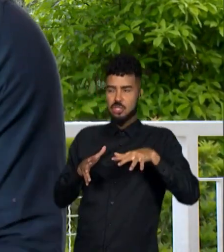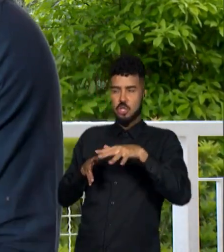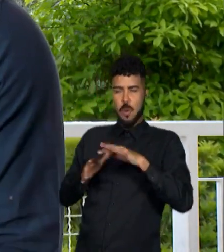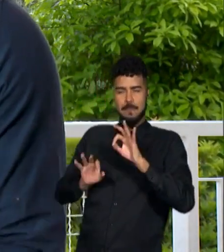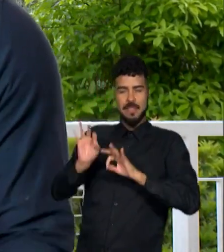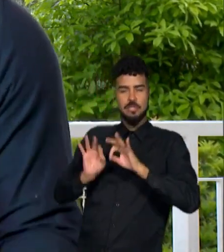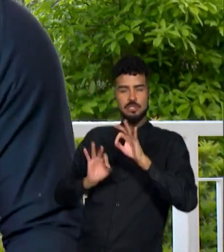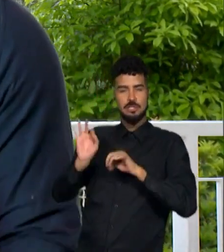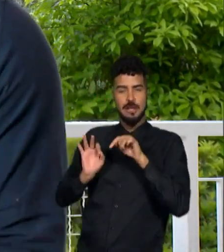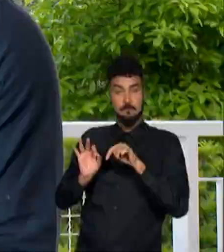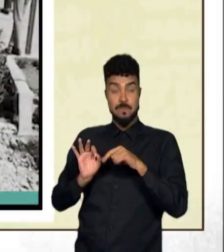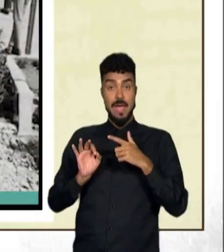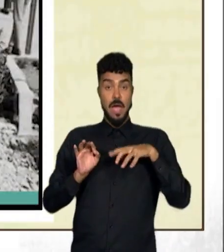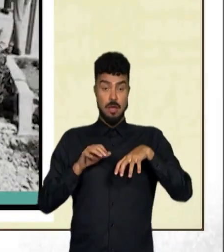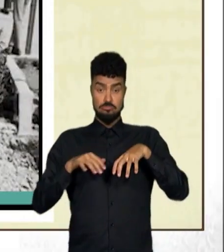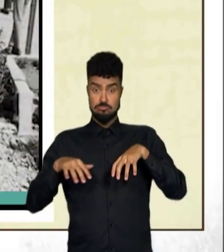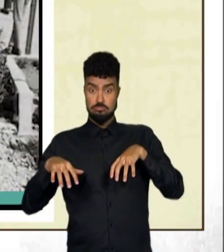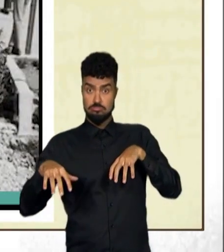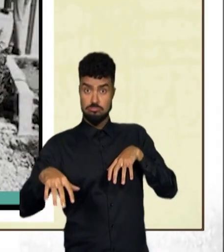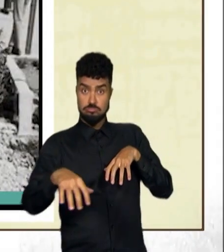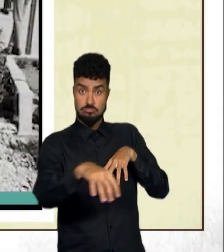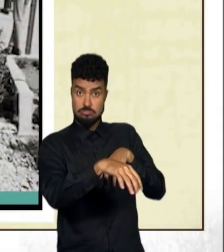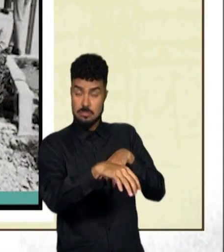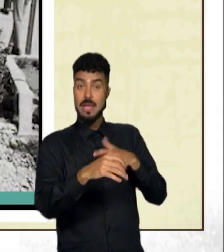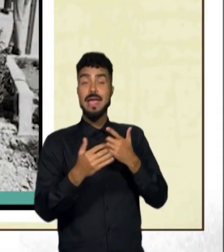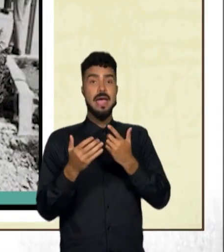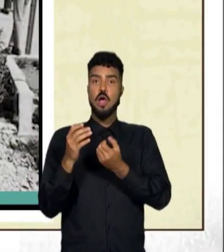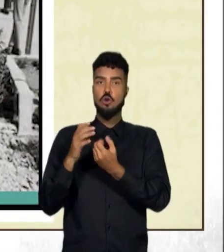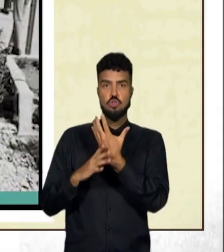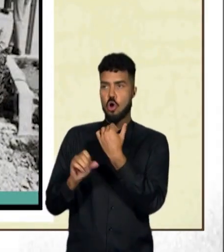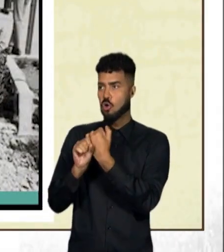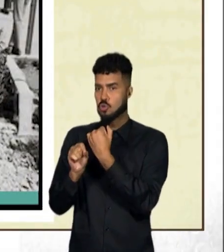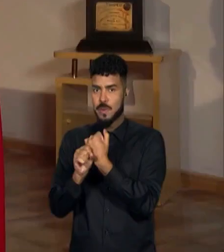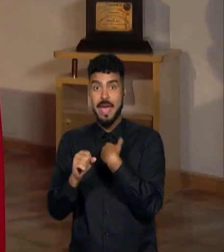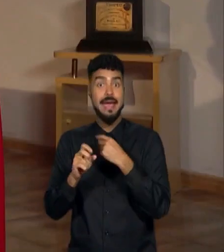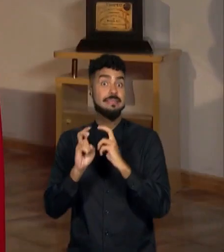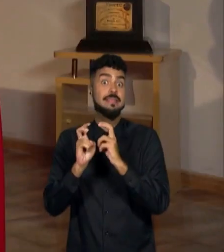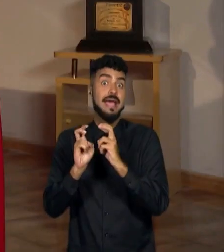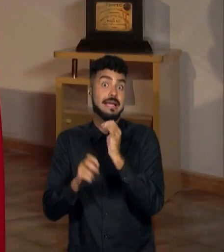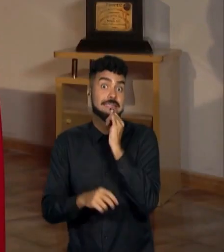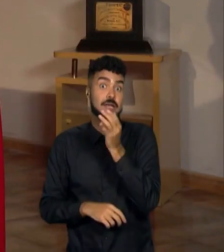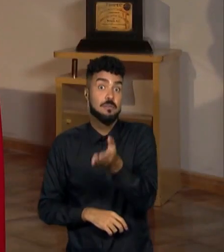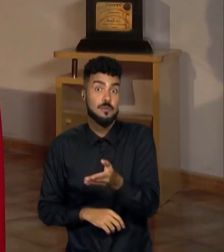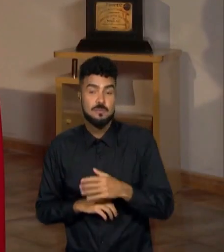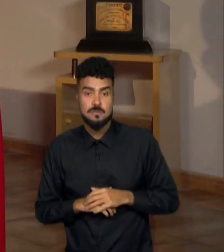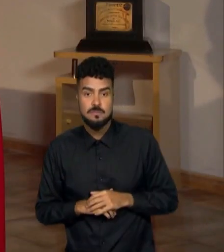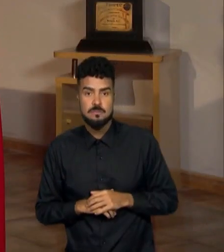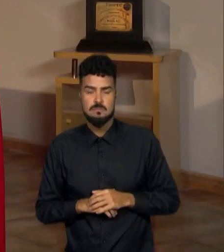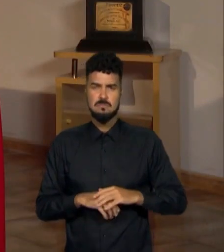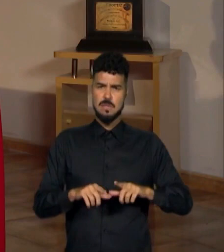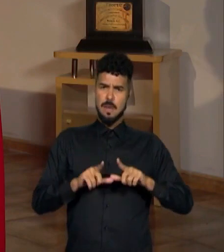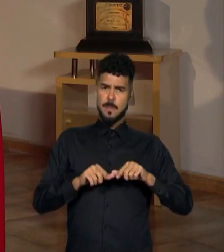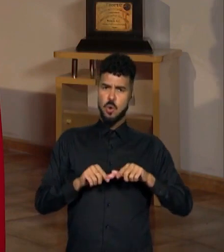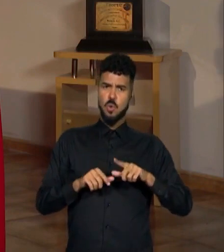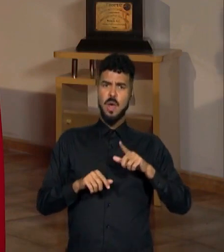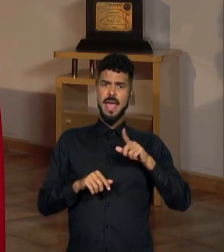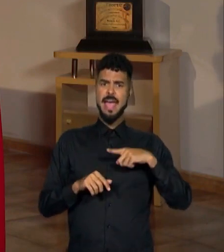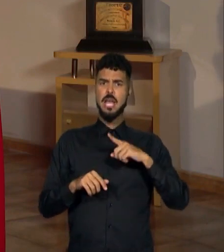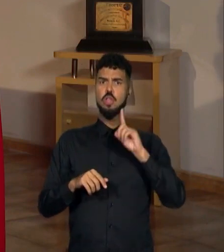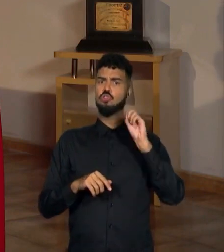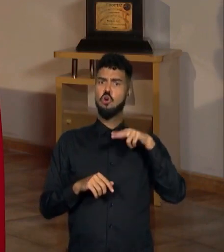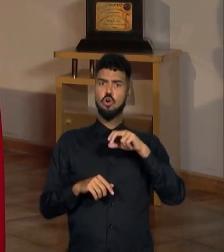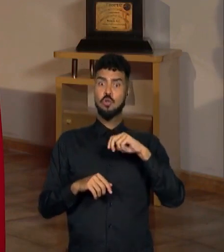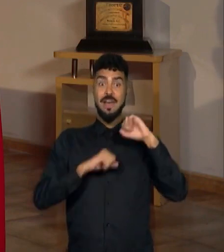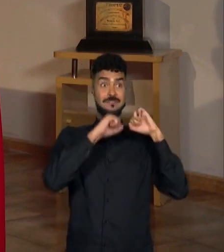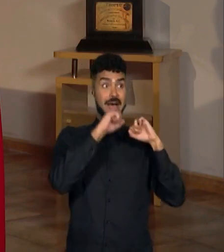torno da fábrica, você começa a ter toda uma vida. Em torno dessa fábrica, você vai construir, por exemplo, a linha do trem. Bangu era o dono disso tudo aqui, a fábrica